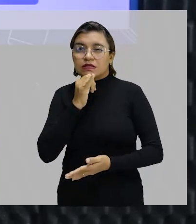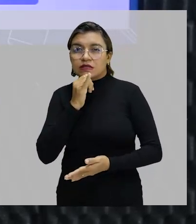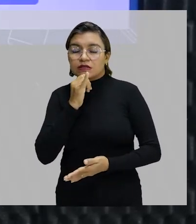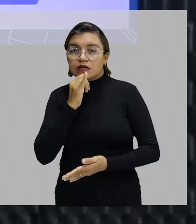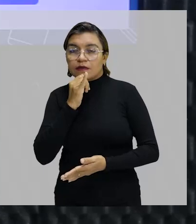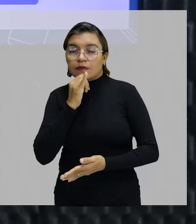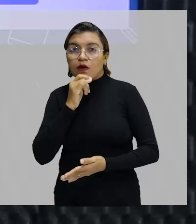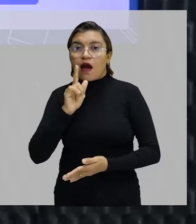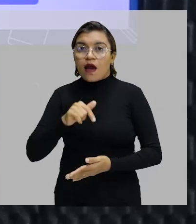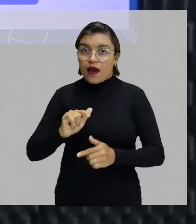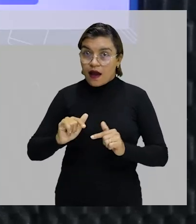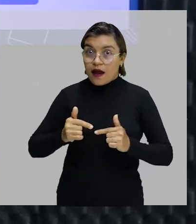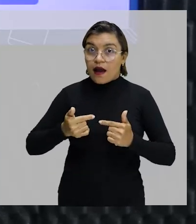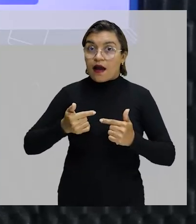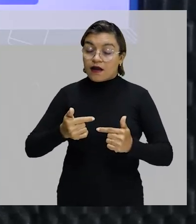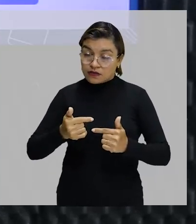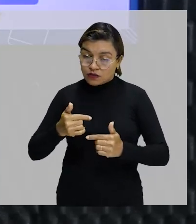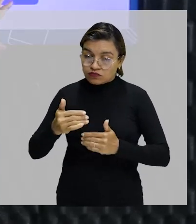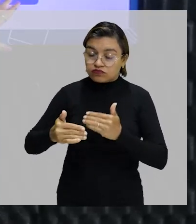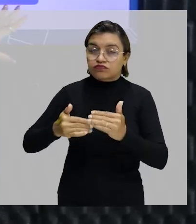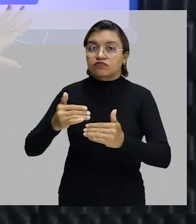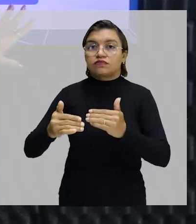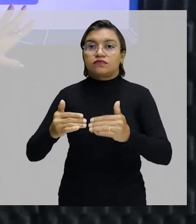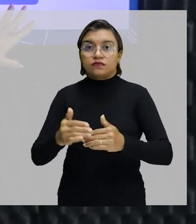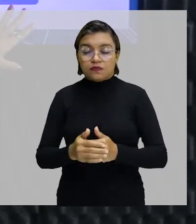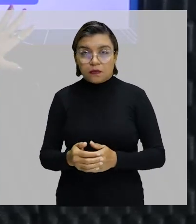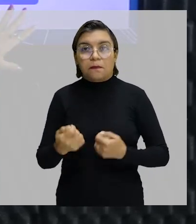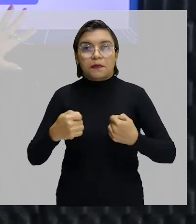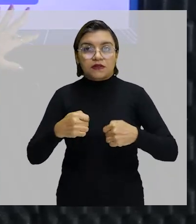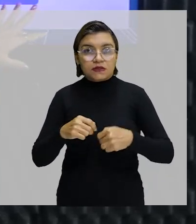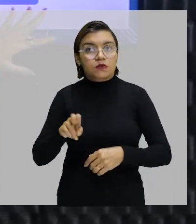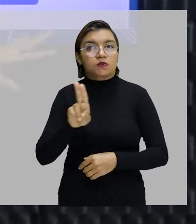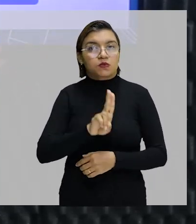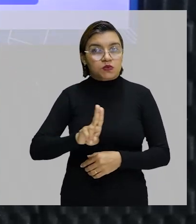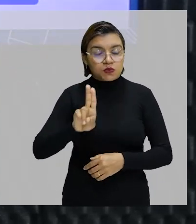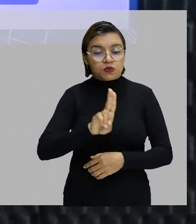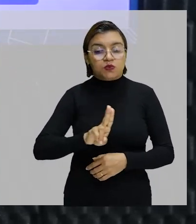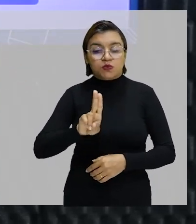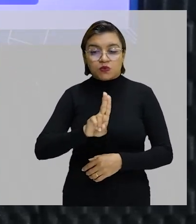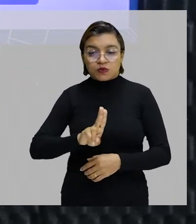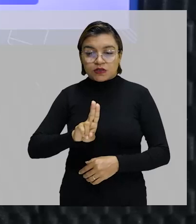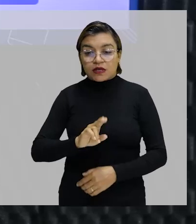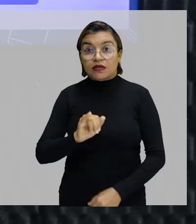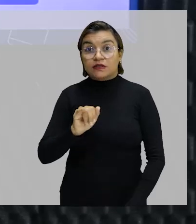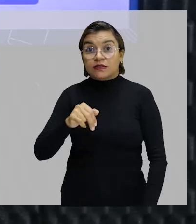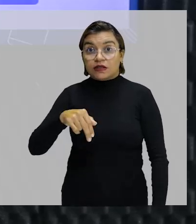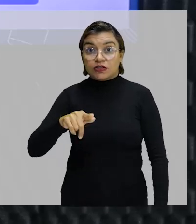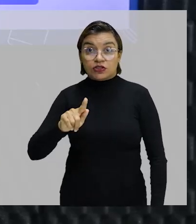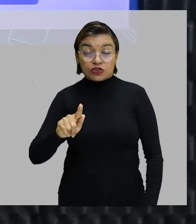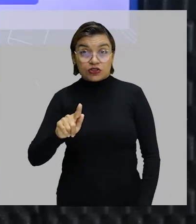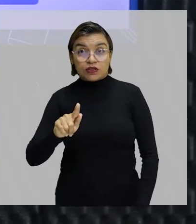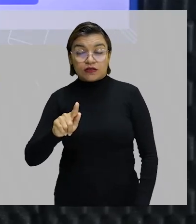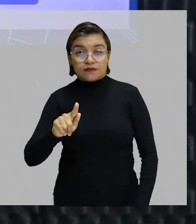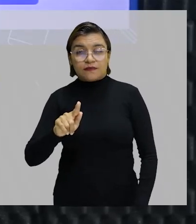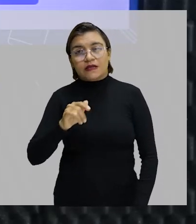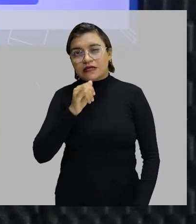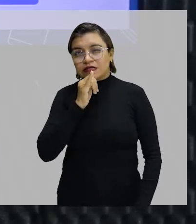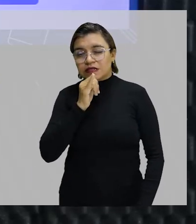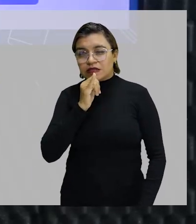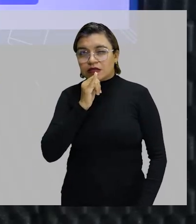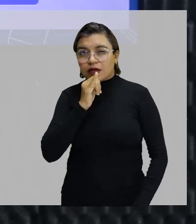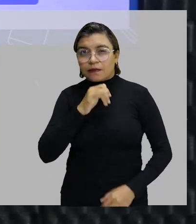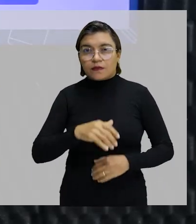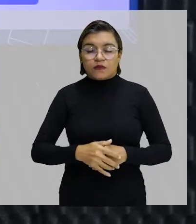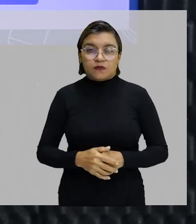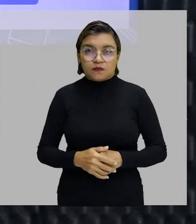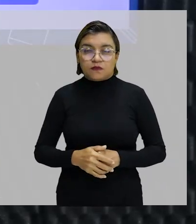progresso ou em andamento. Portanto, nós precisamos usar o sufixo ing, que para nós em português representa o gerúndio. É a